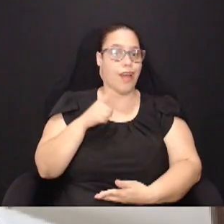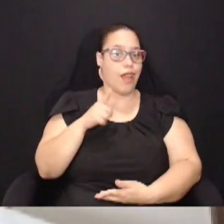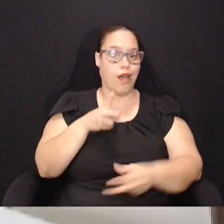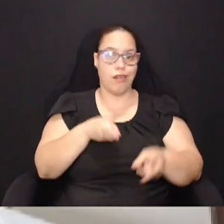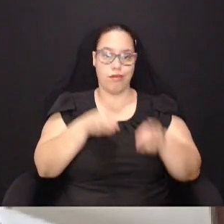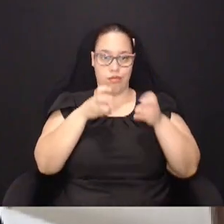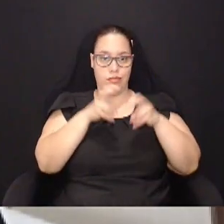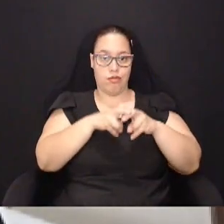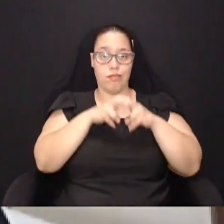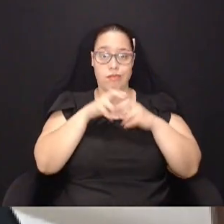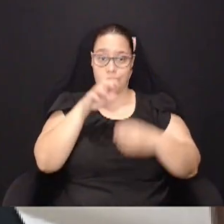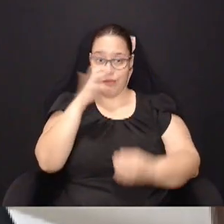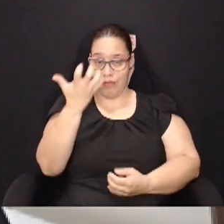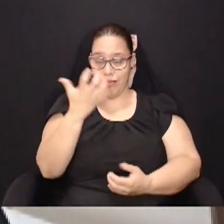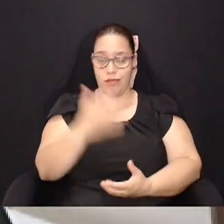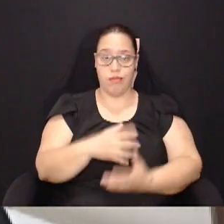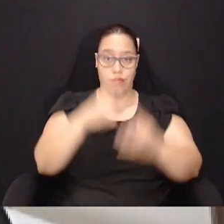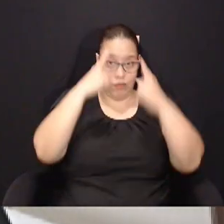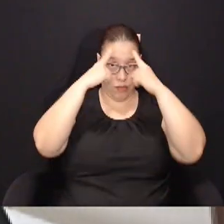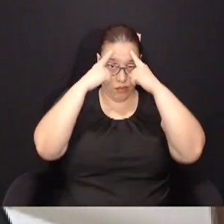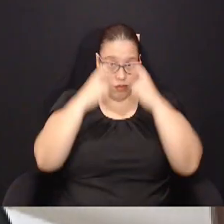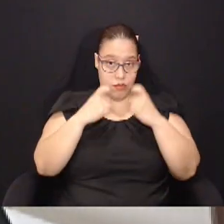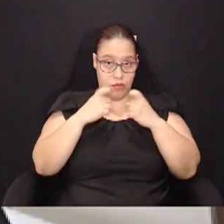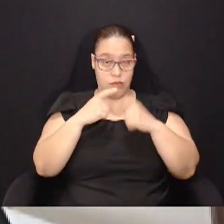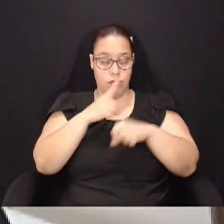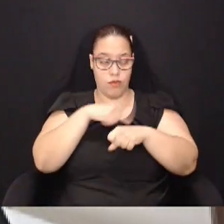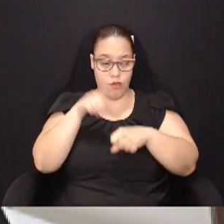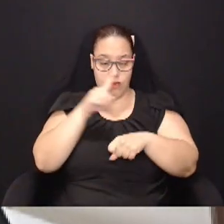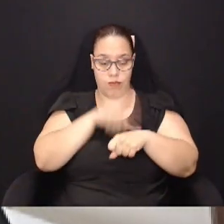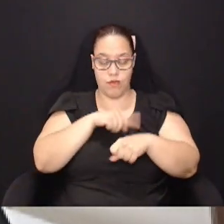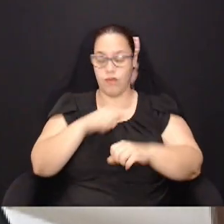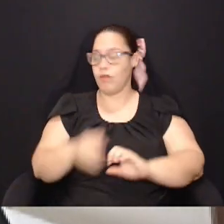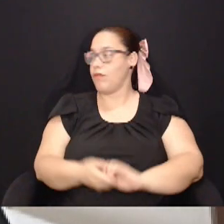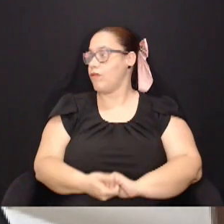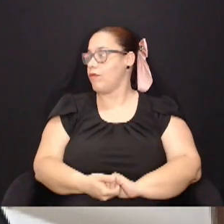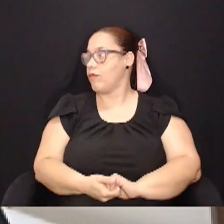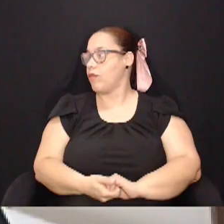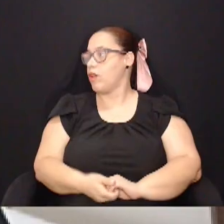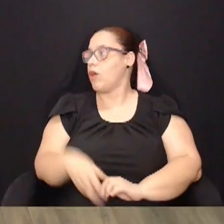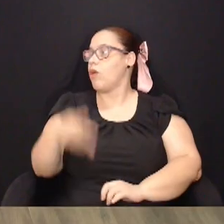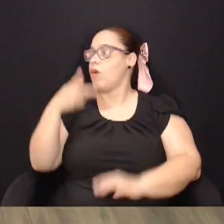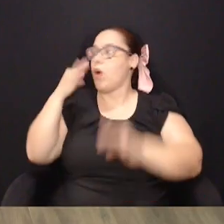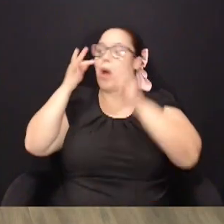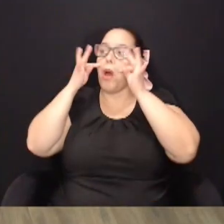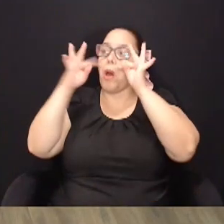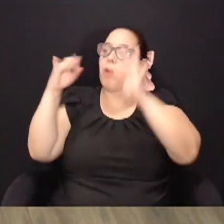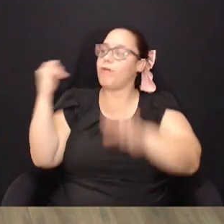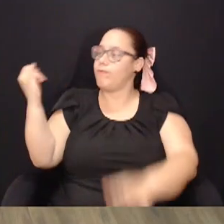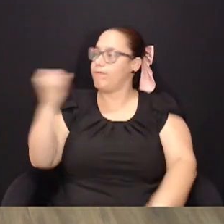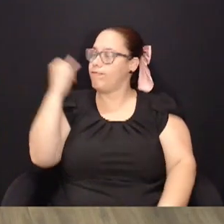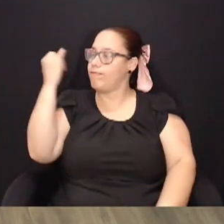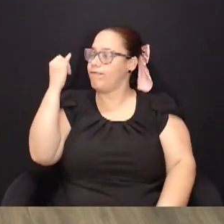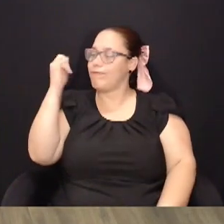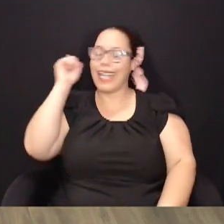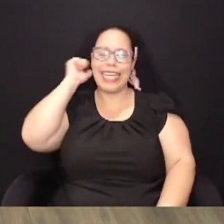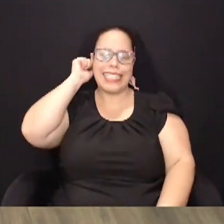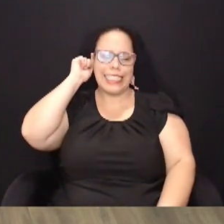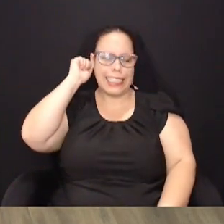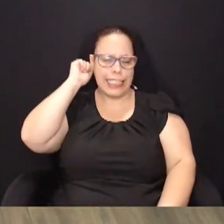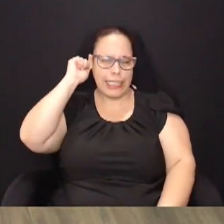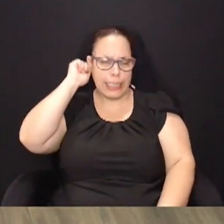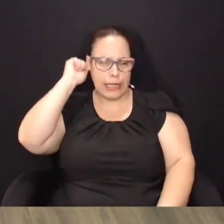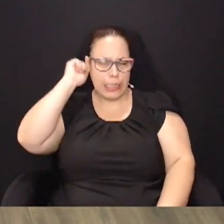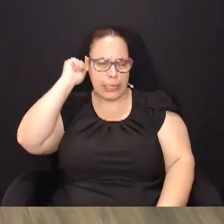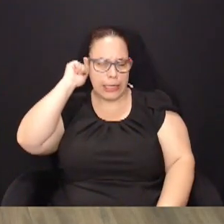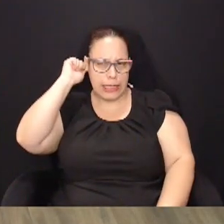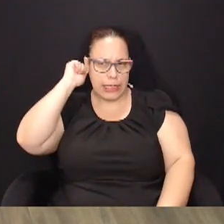acontece a violência o tempo inteiro. É um relato importante, né? Muitas vezes um puxão de orelha, porque como eu disse, né, na rotina que a